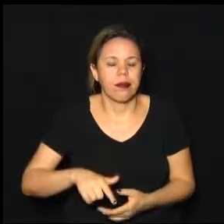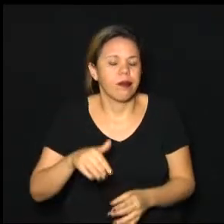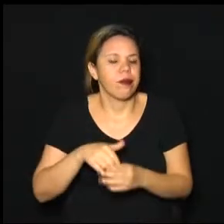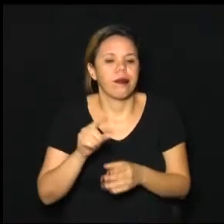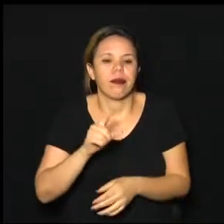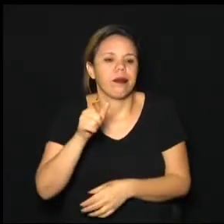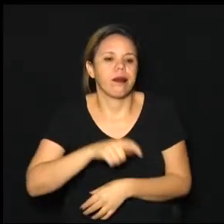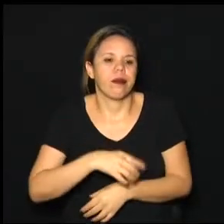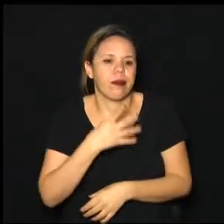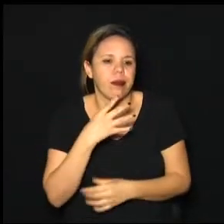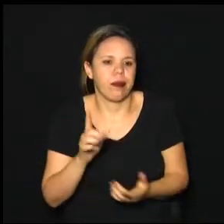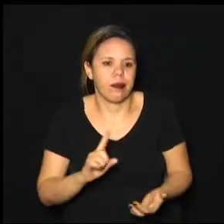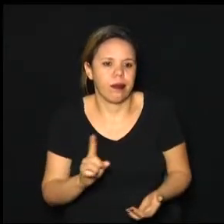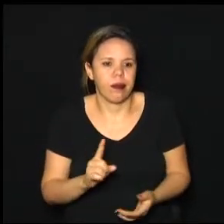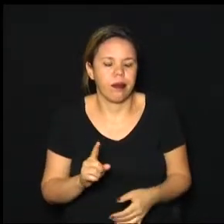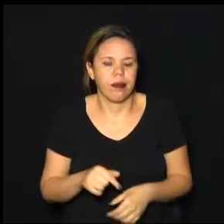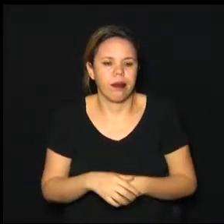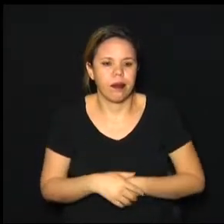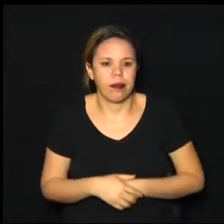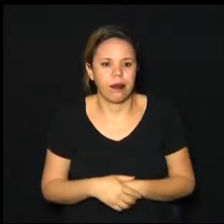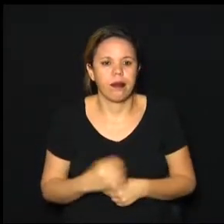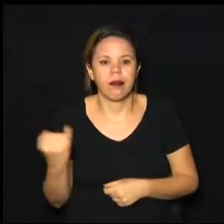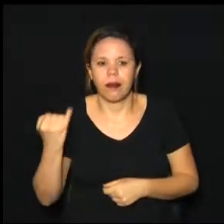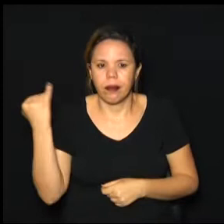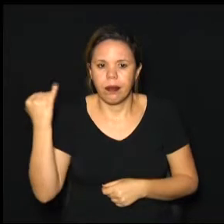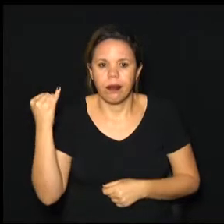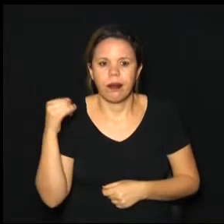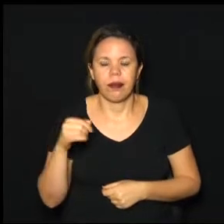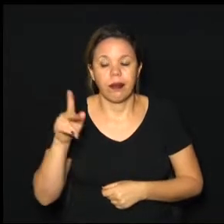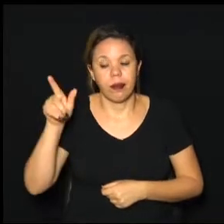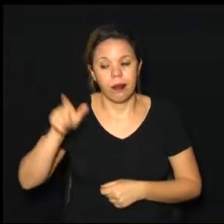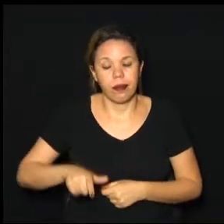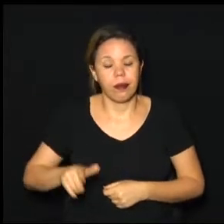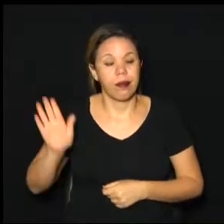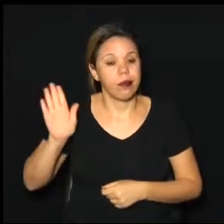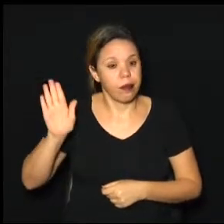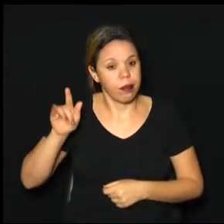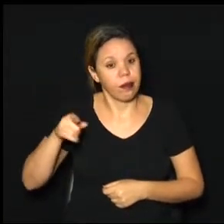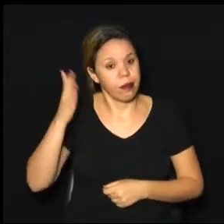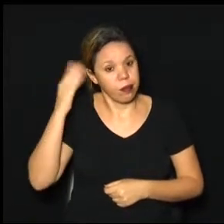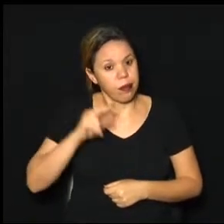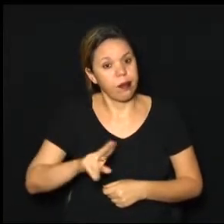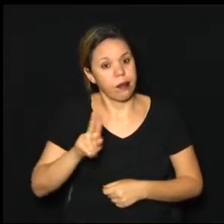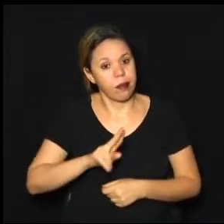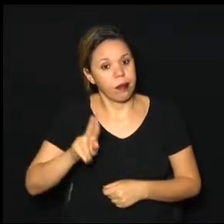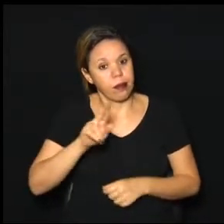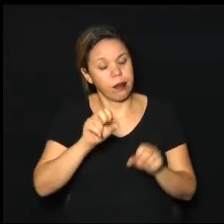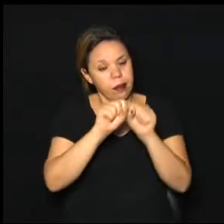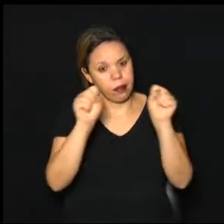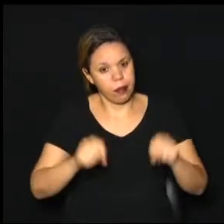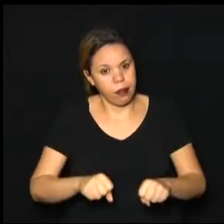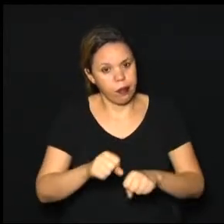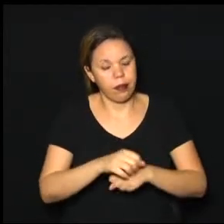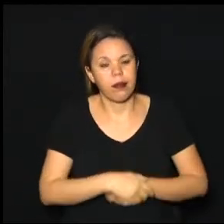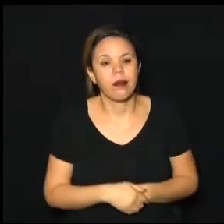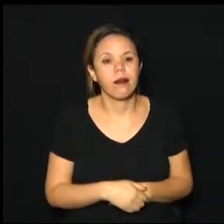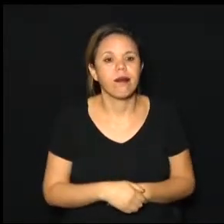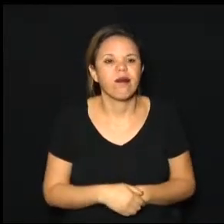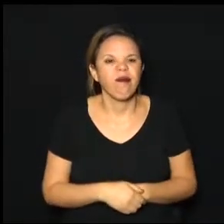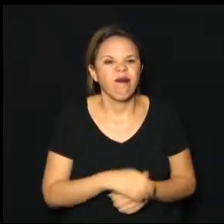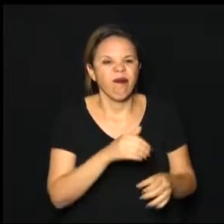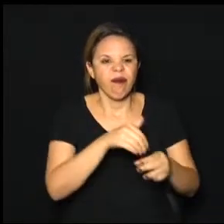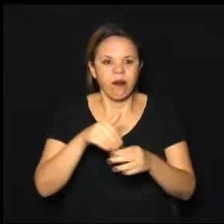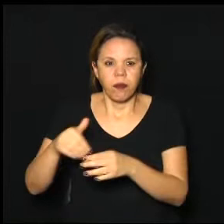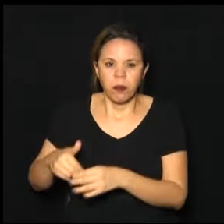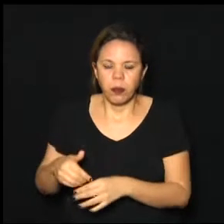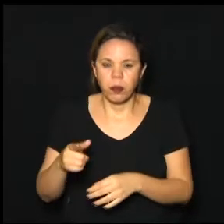não conhece. Desse modo, é importante que o candidato saiba utilizar o sistema das eleições